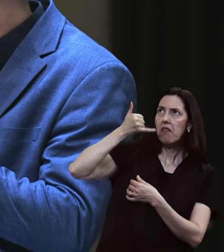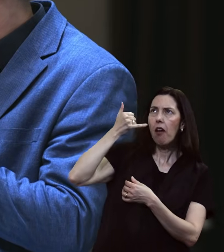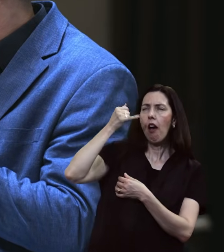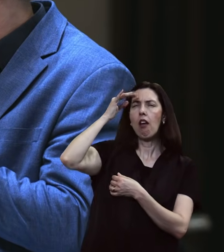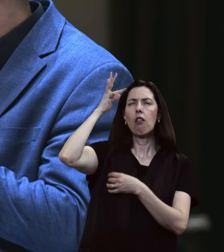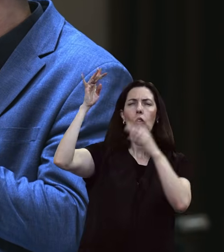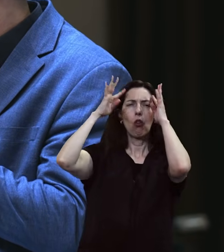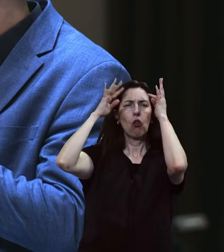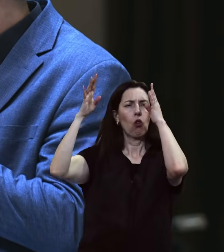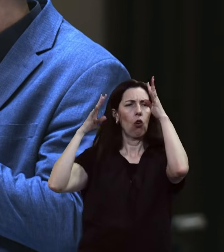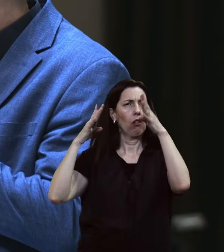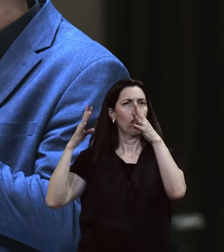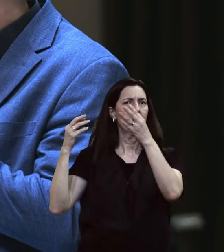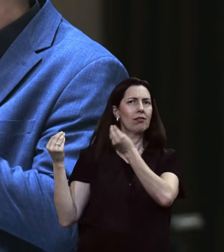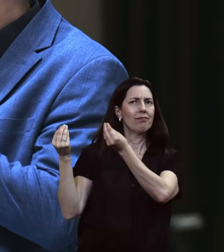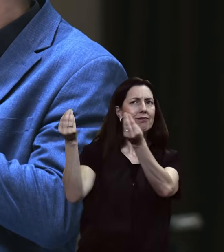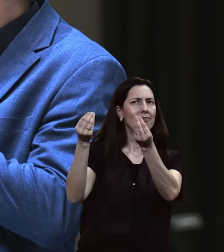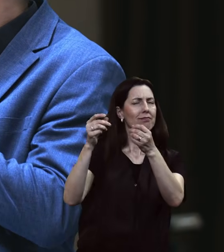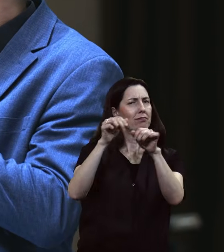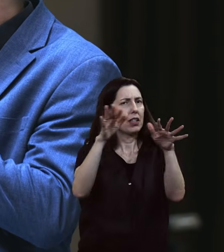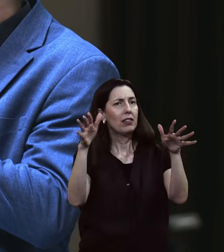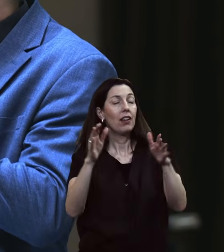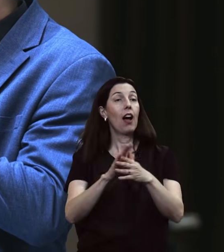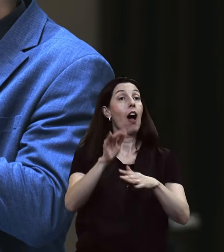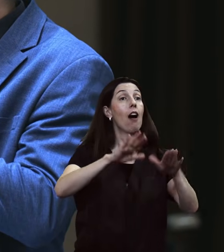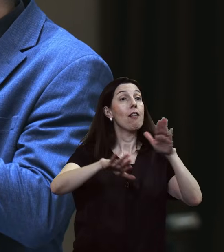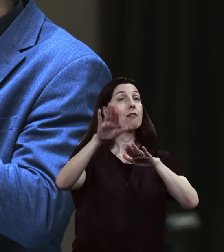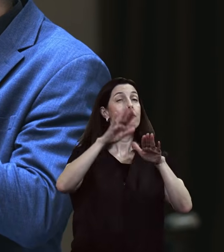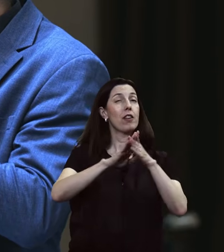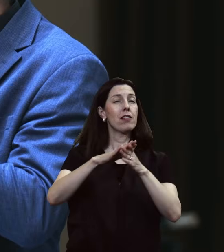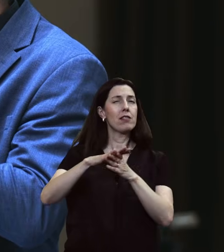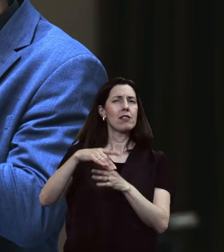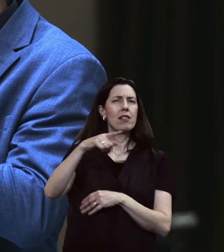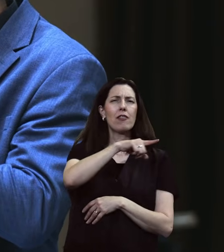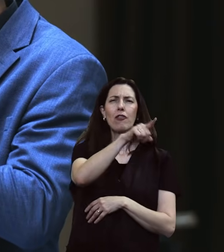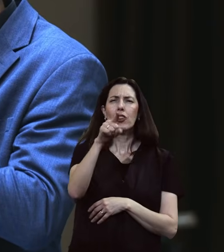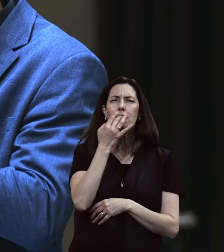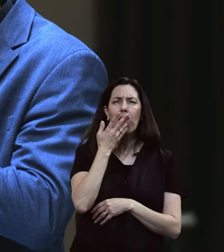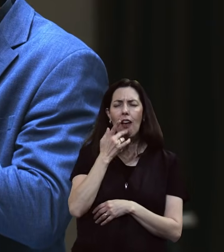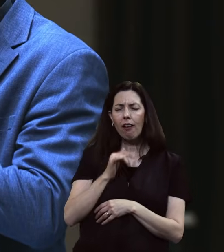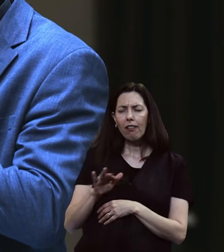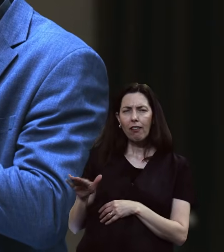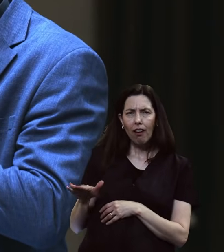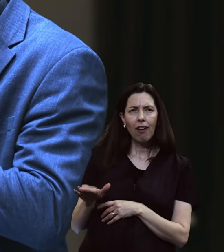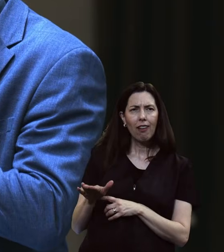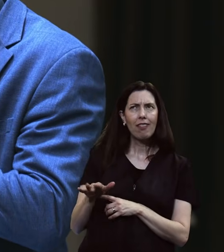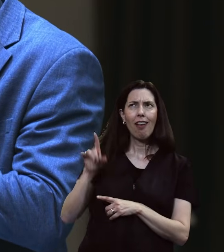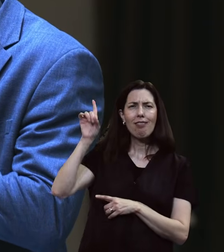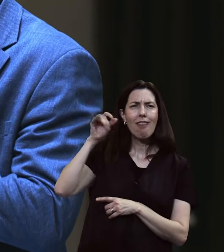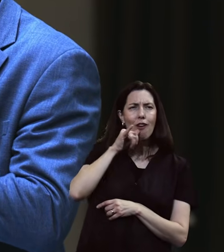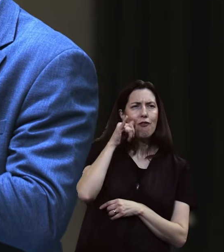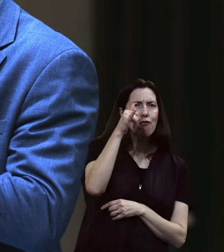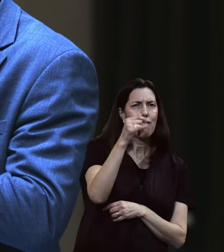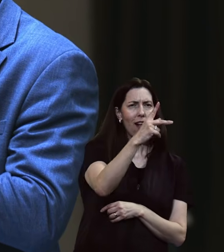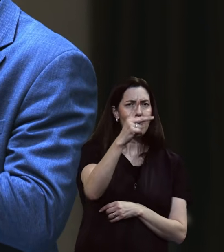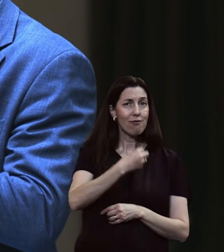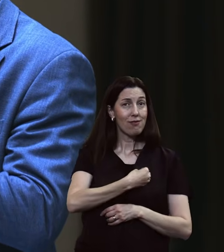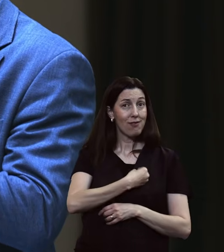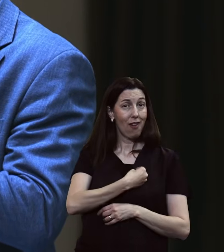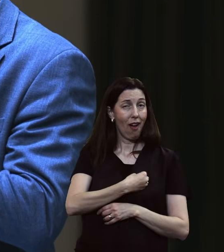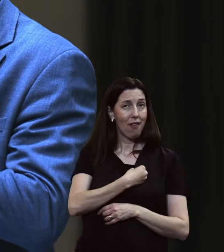para nós. Talvez você recebeu uma palavra lá na sua infância e ela está guardada aí.